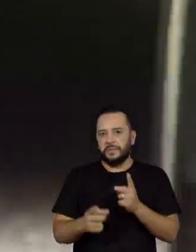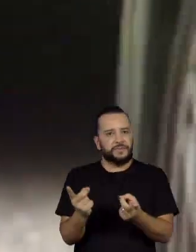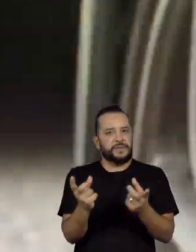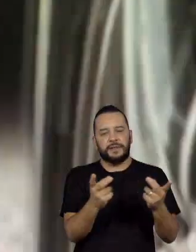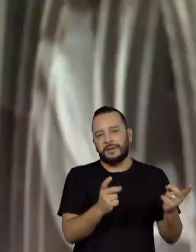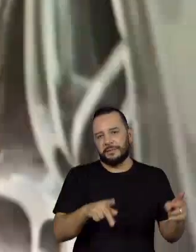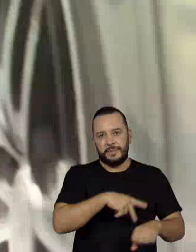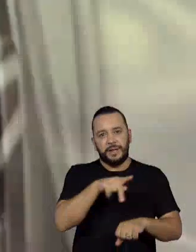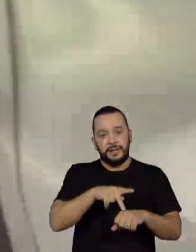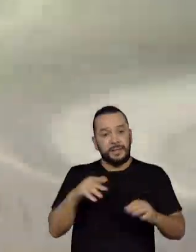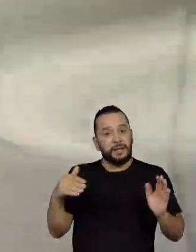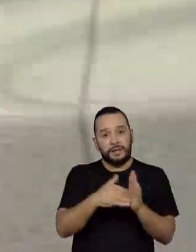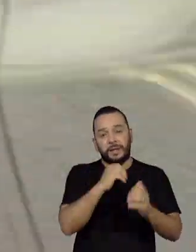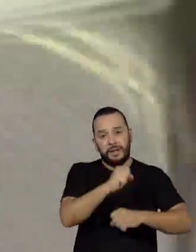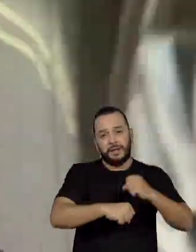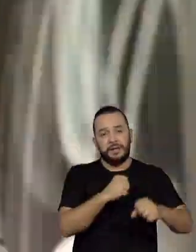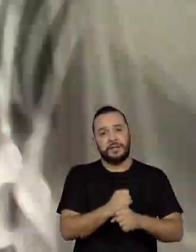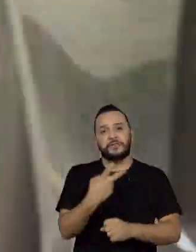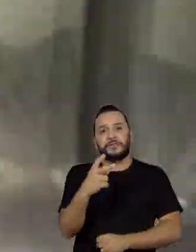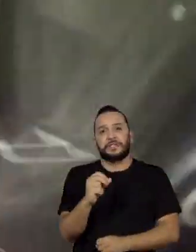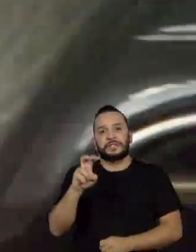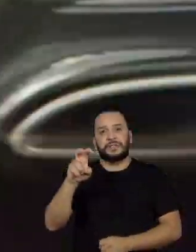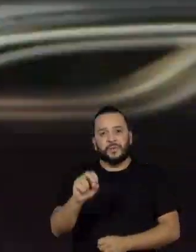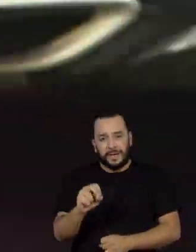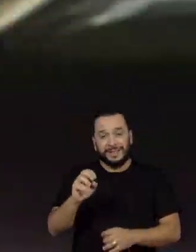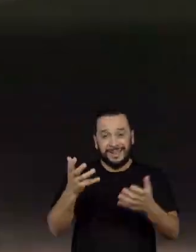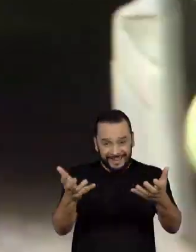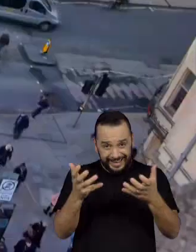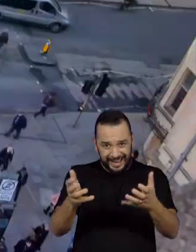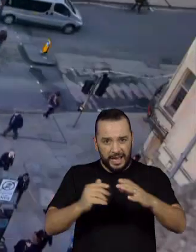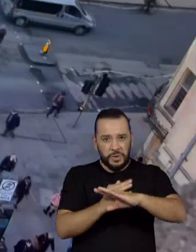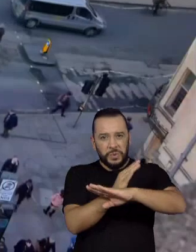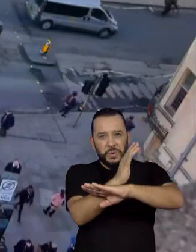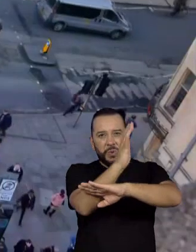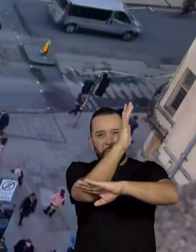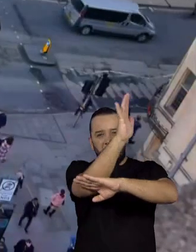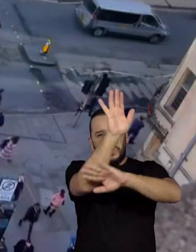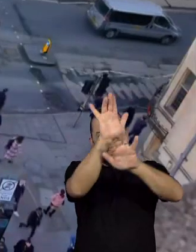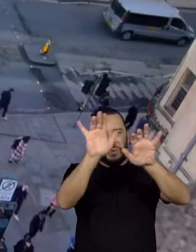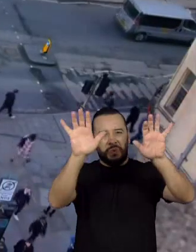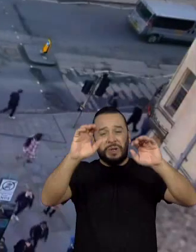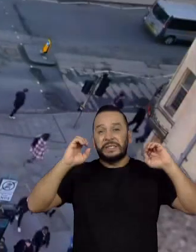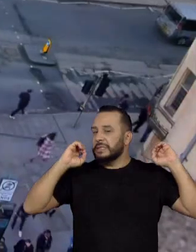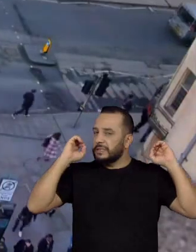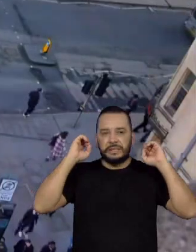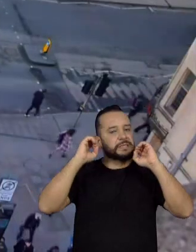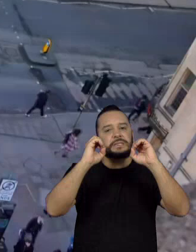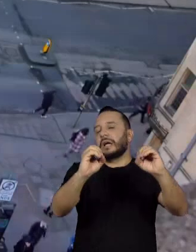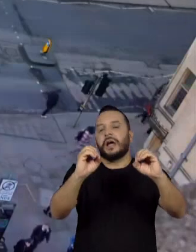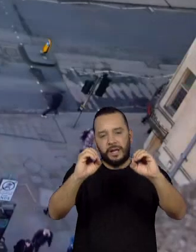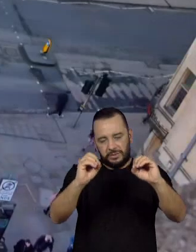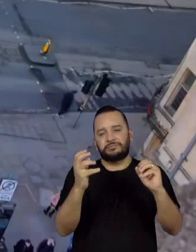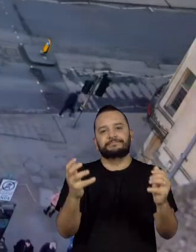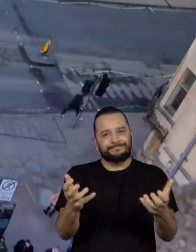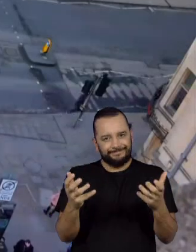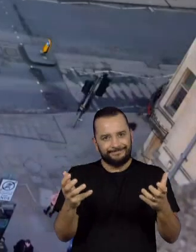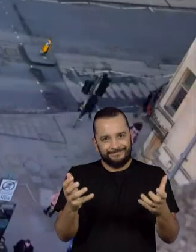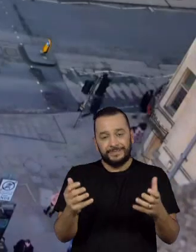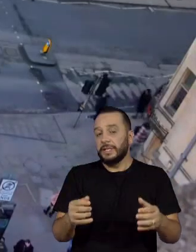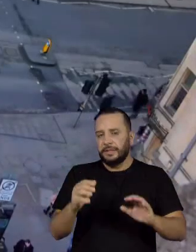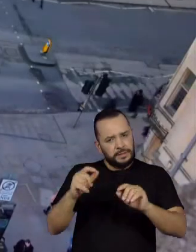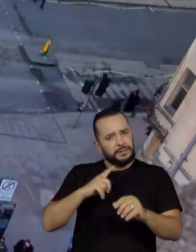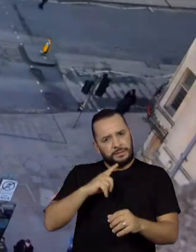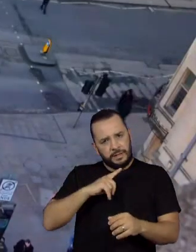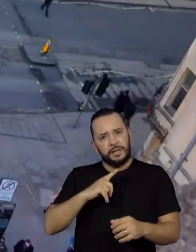até 2050, a meta é alcançar o nível zero de emissão de gases provenientes da queima de combustíveis fósseis de